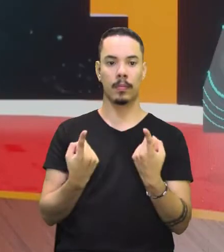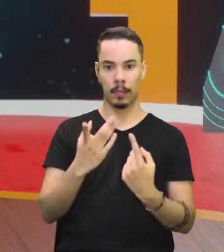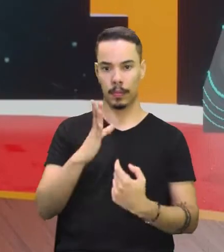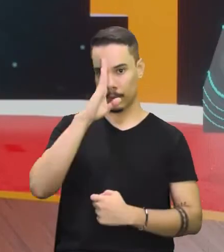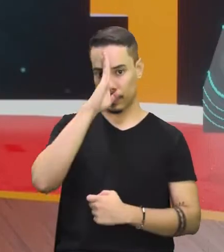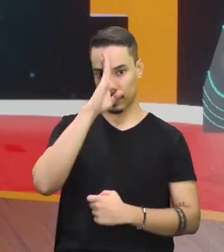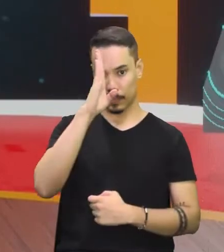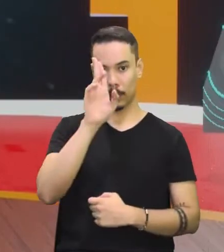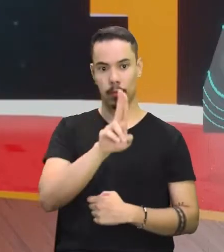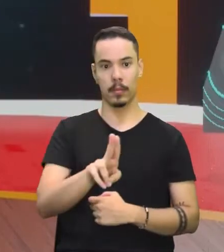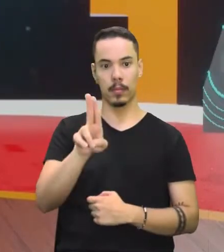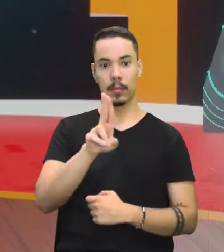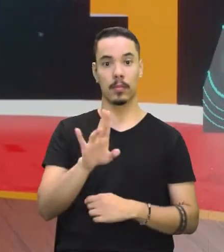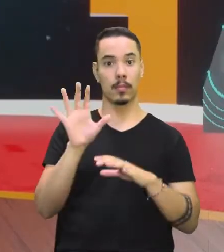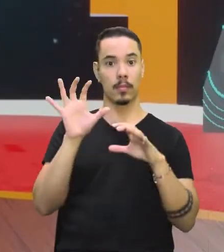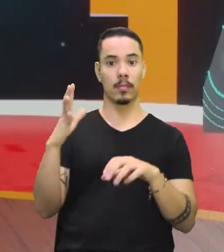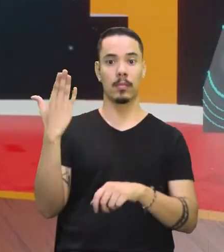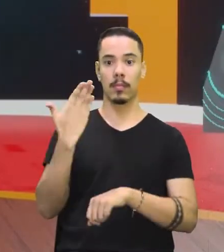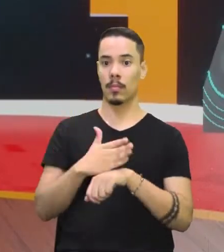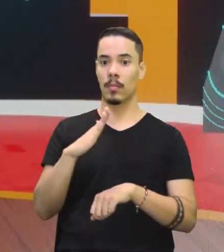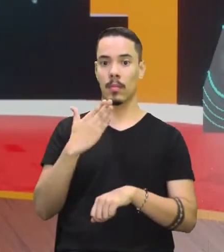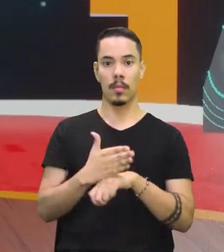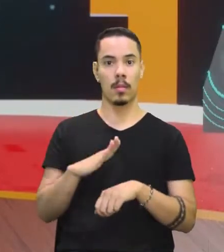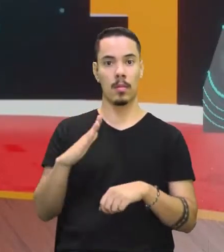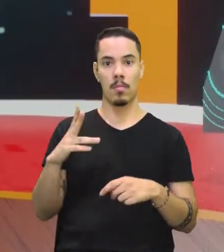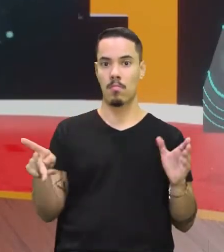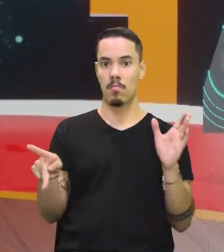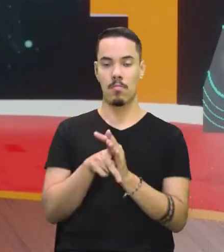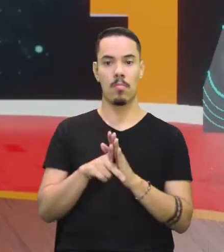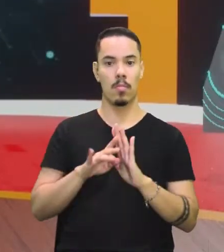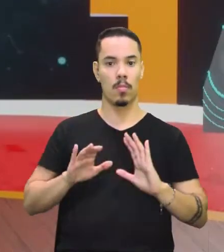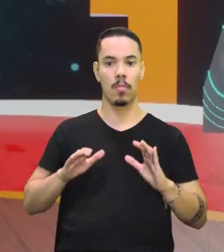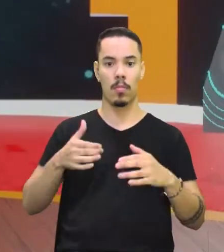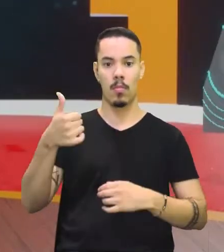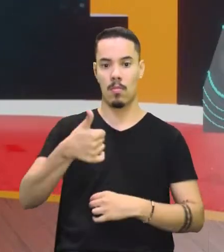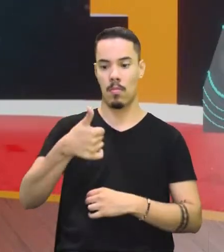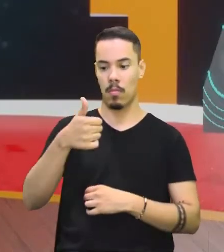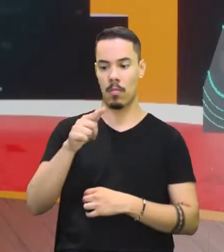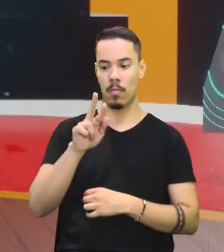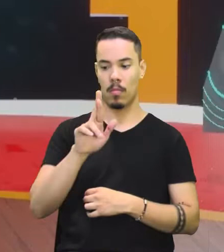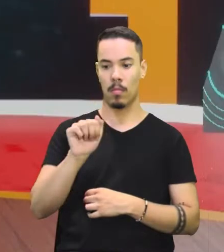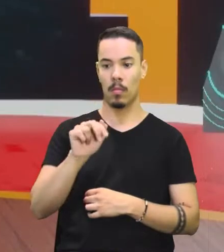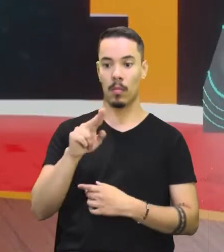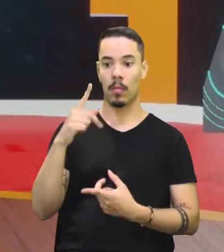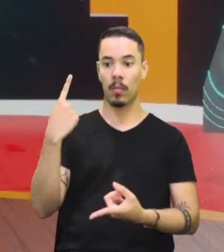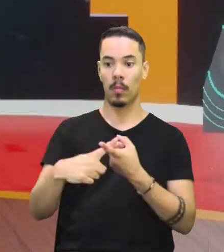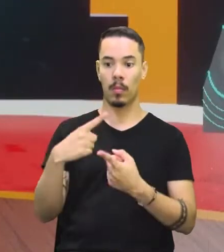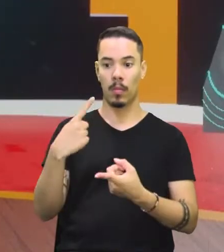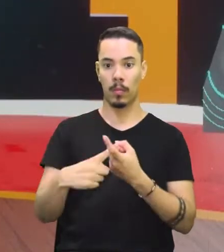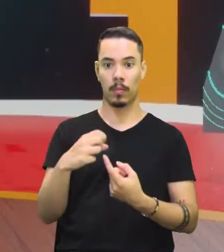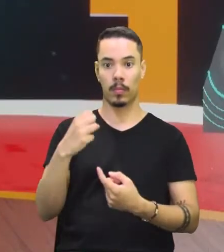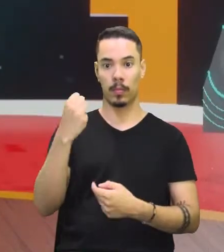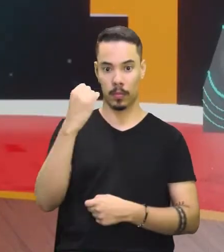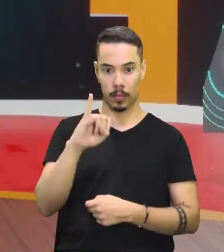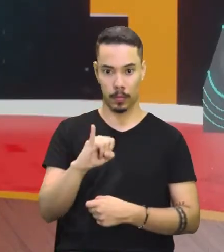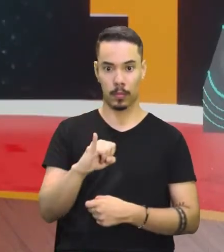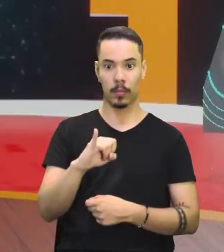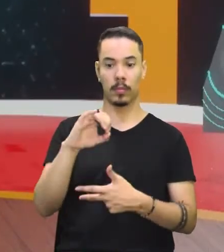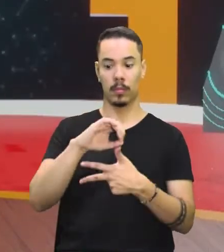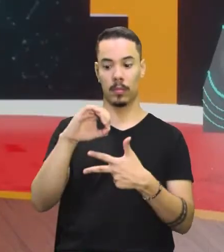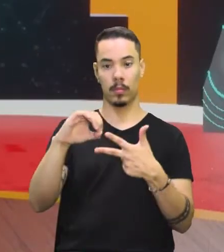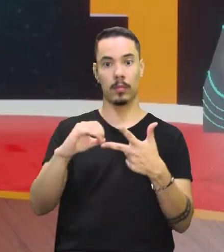usar esse dispositivo usando polinômios do primeiro grau. Por quê? Porque se o Enem cobrar,